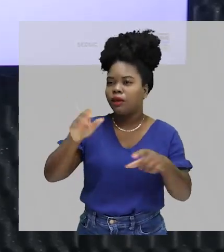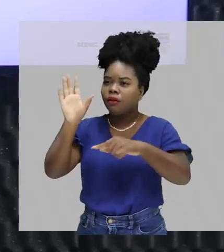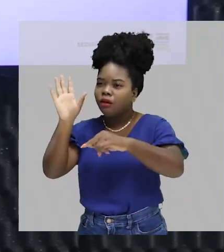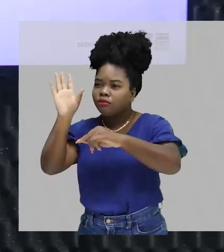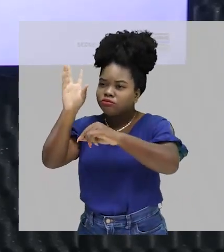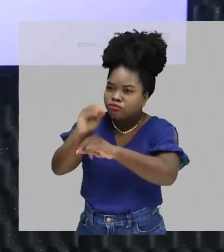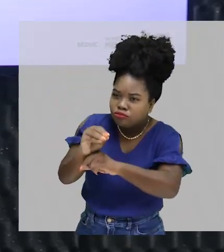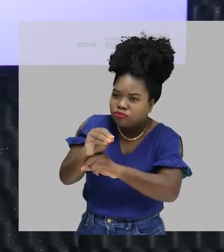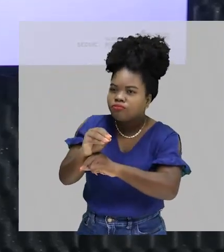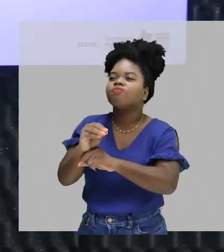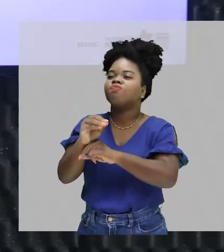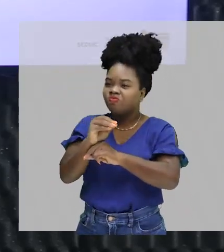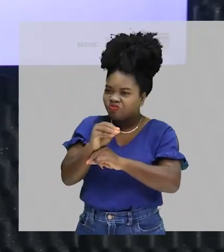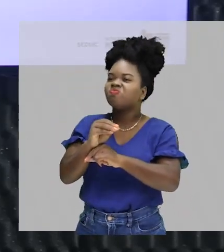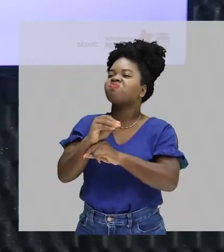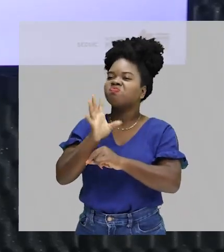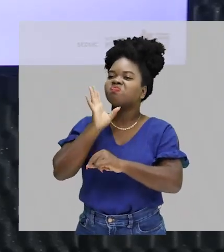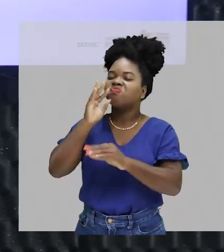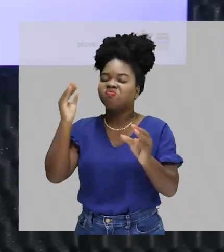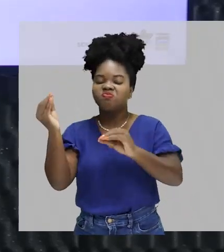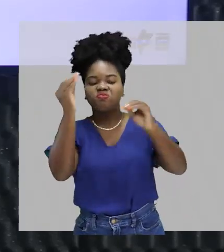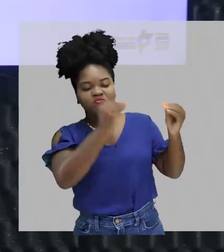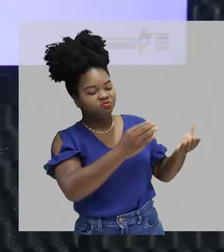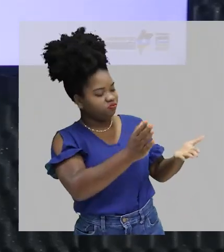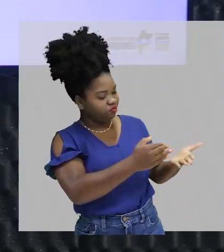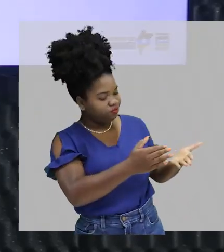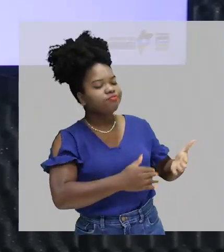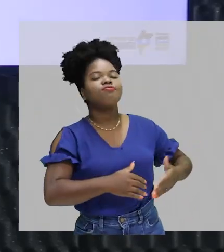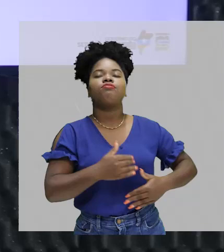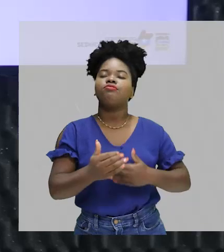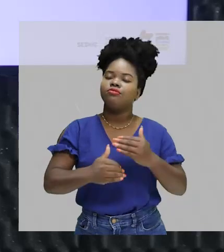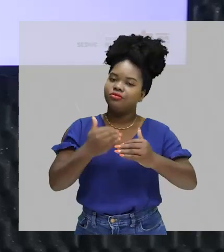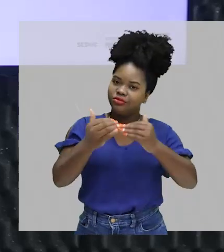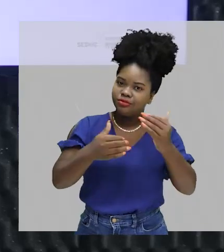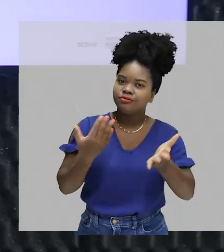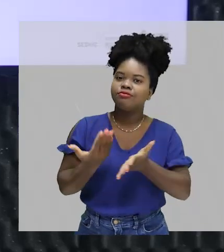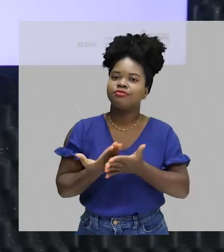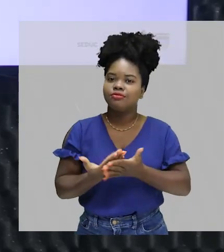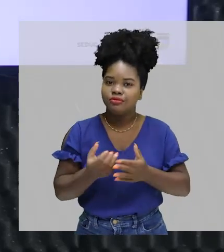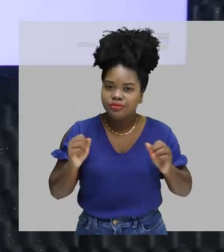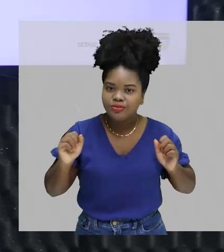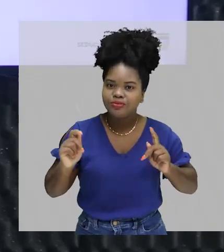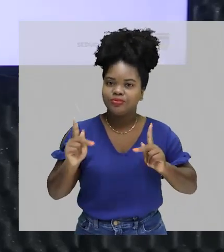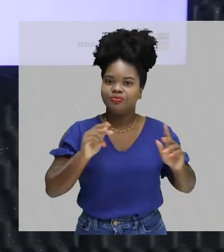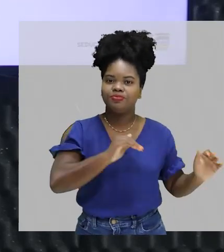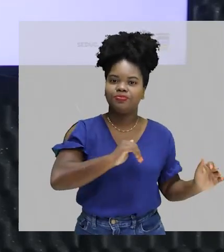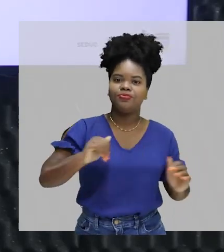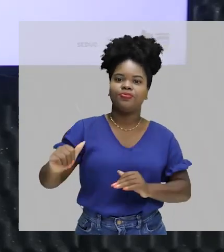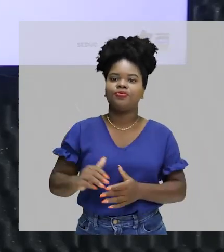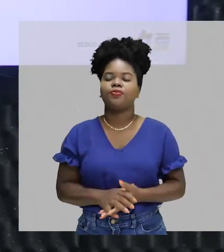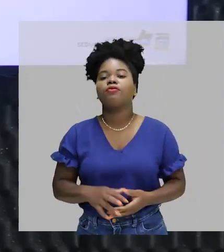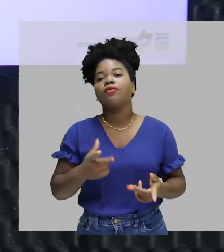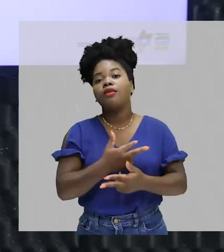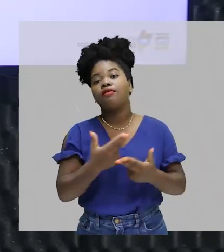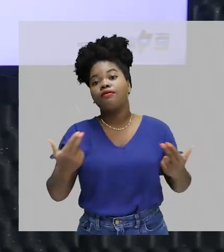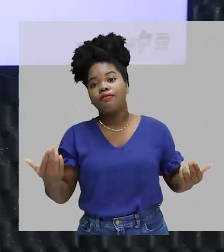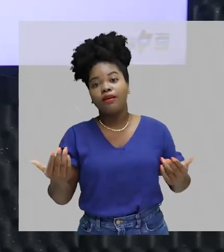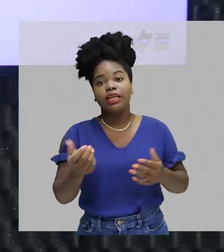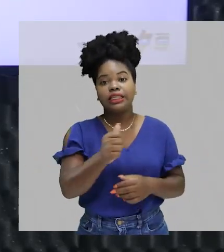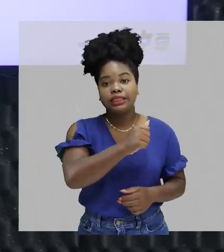tela, passa essas informações para o seu caderno e você vai desenvolver os seus estudos. Show? Estamos em uma série de